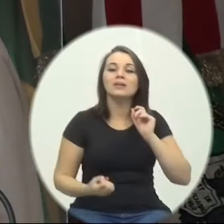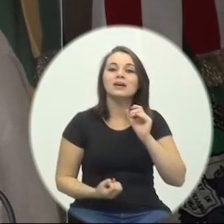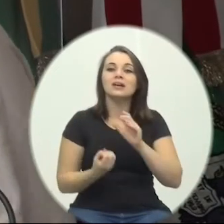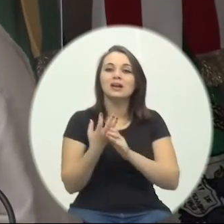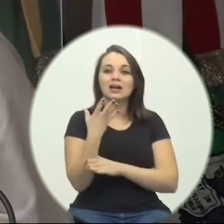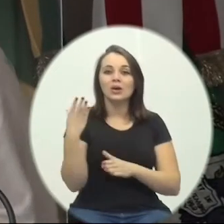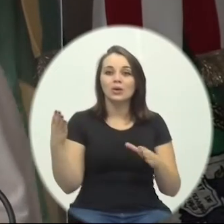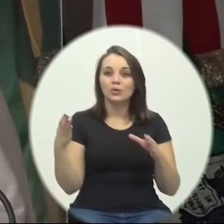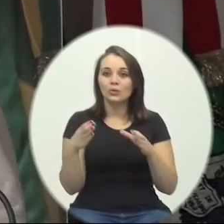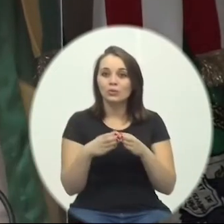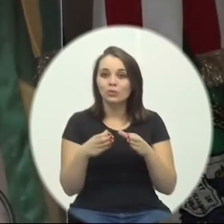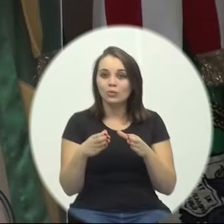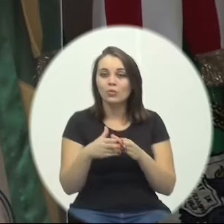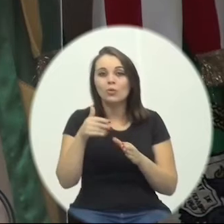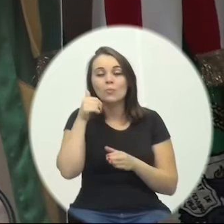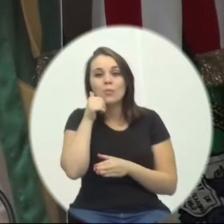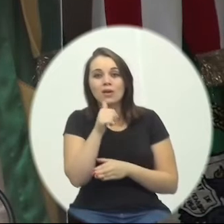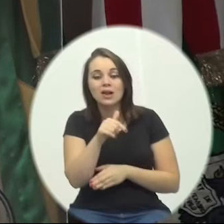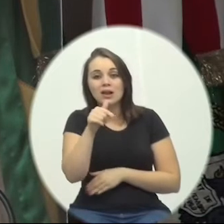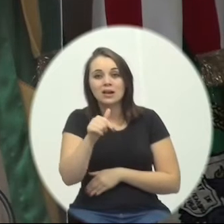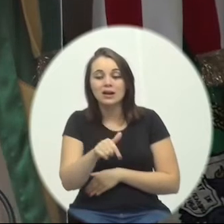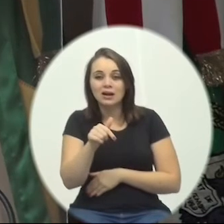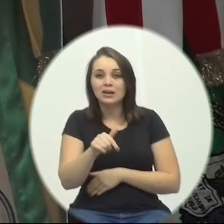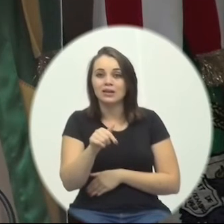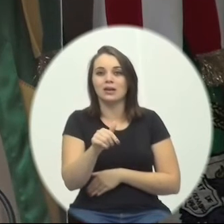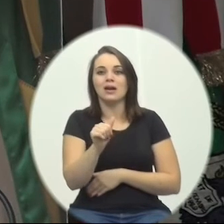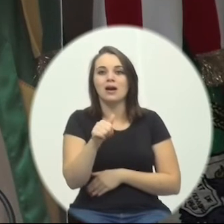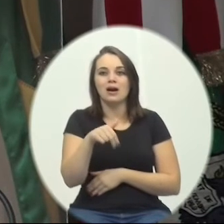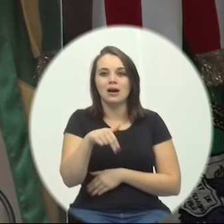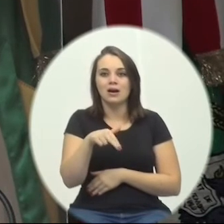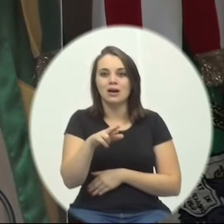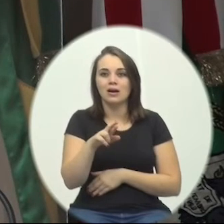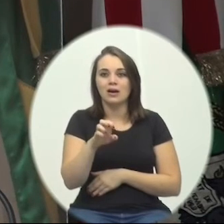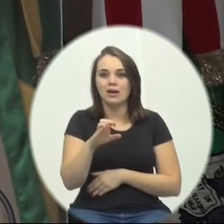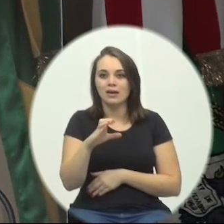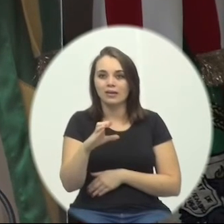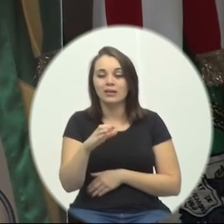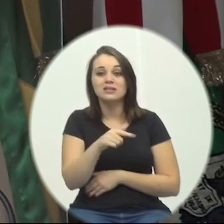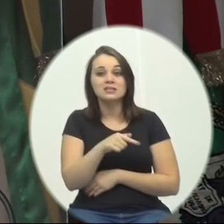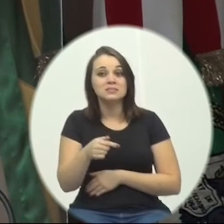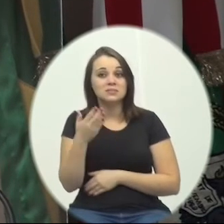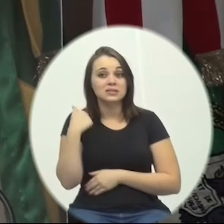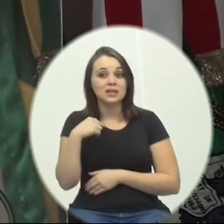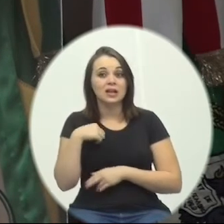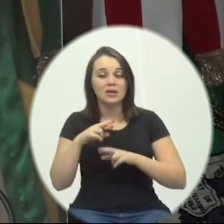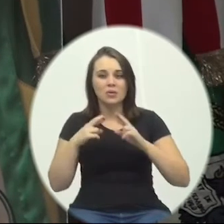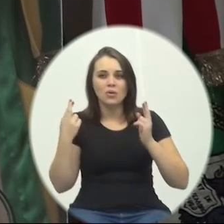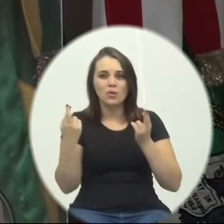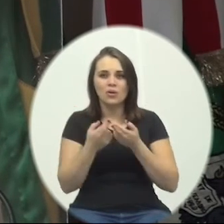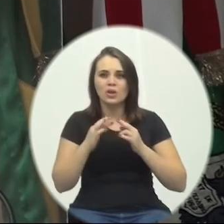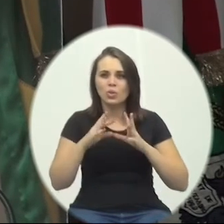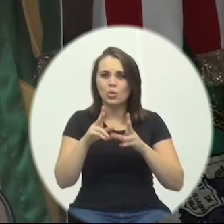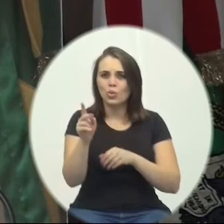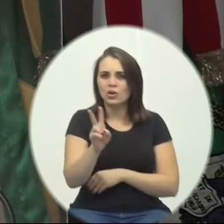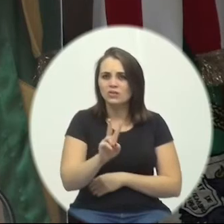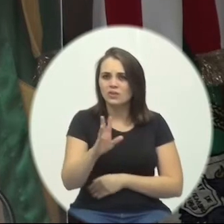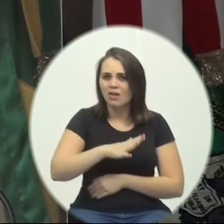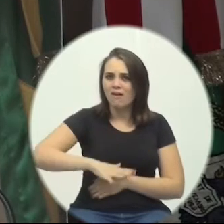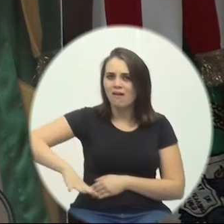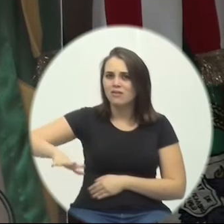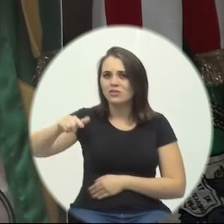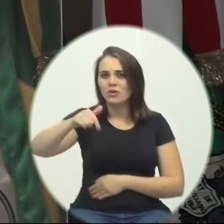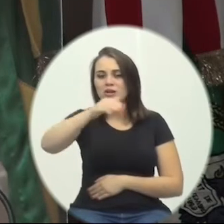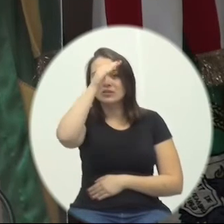Frente Parlamentar de Mulheres da ANREC. Na semana passada, na sede da associação, reuni todas as vereadoras da região